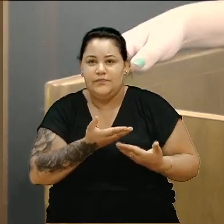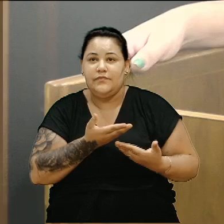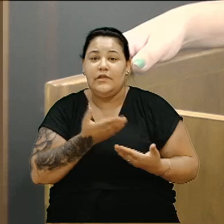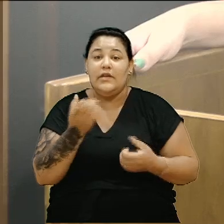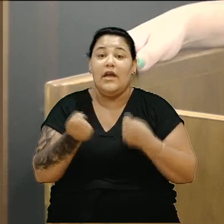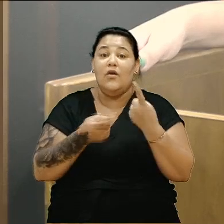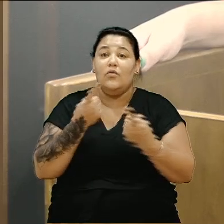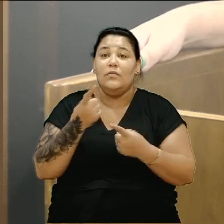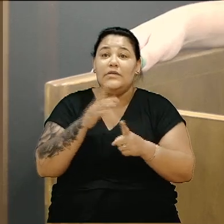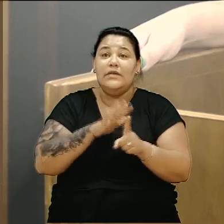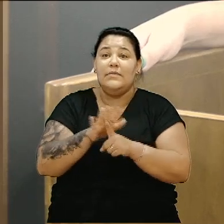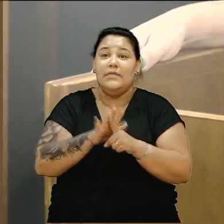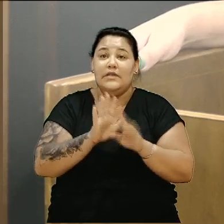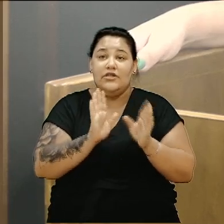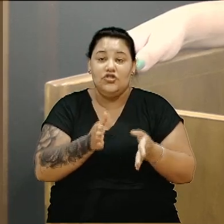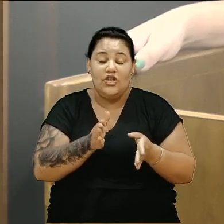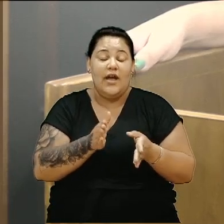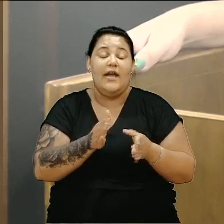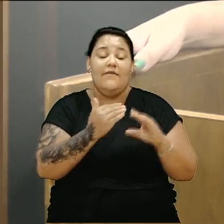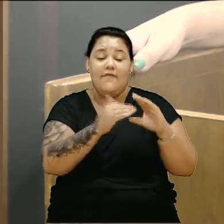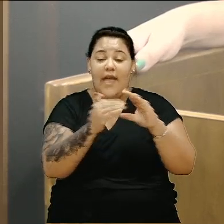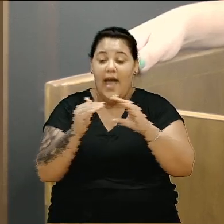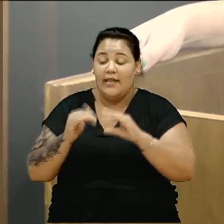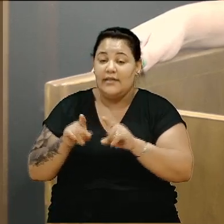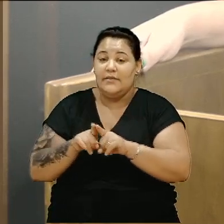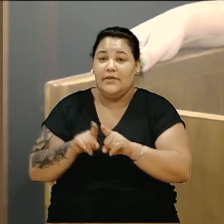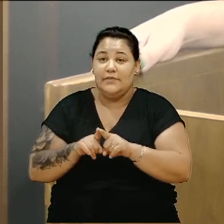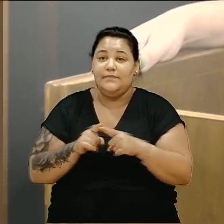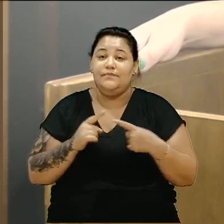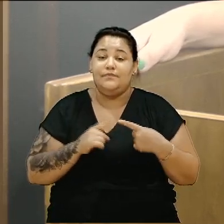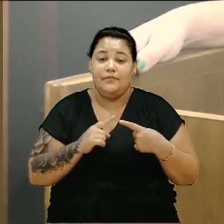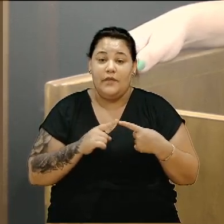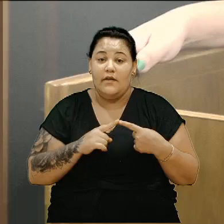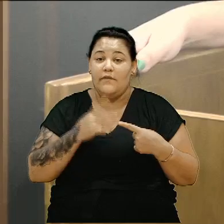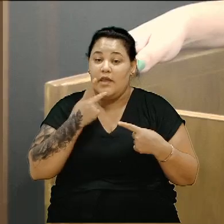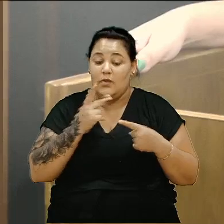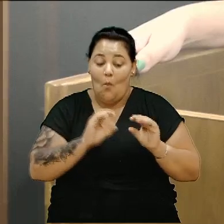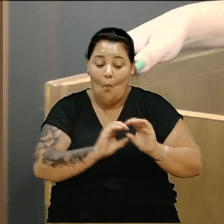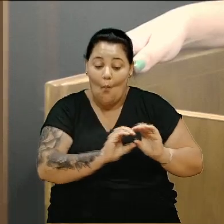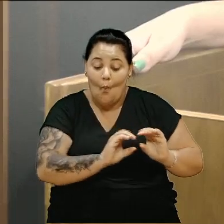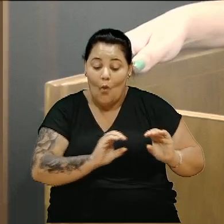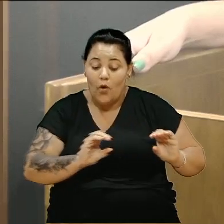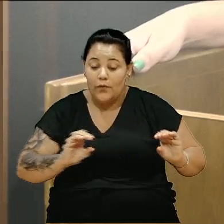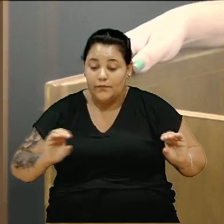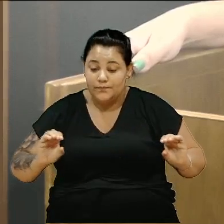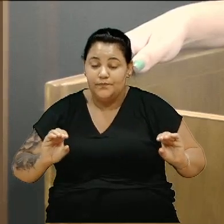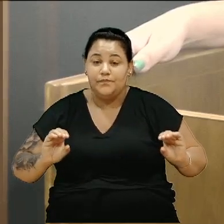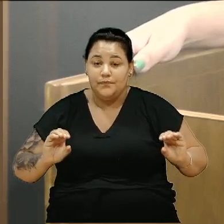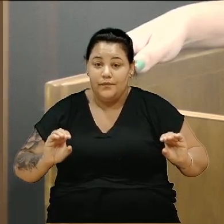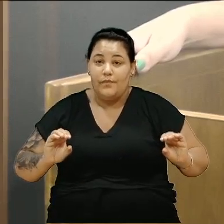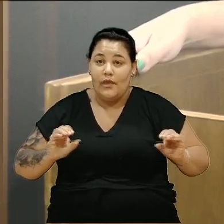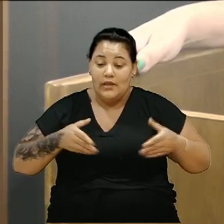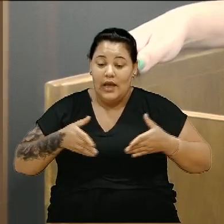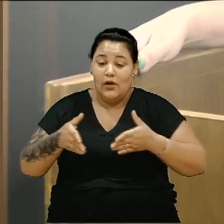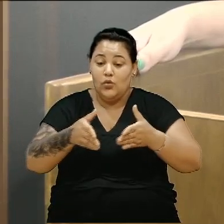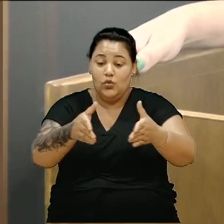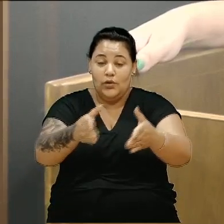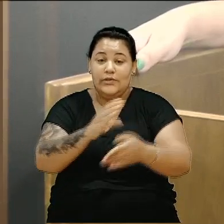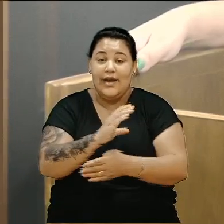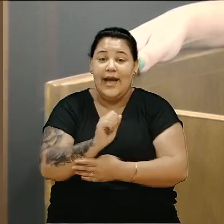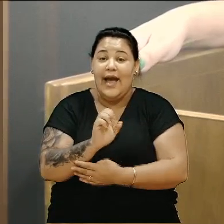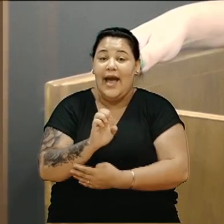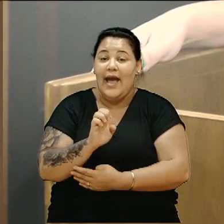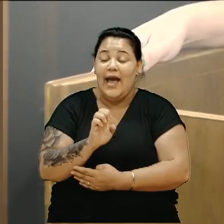já foram encaminhadas. Uma da questão da canalização da Caetano Melo Filho, a continuação da